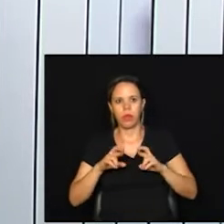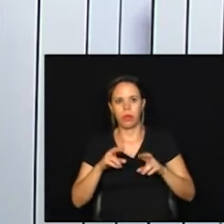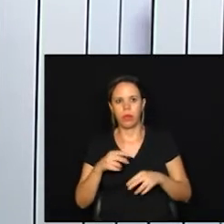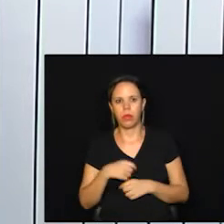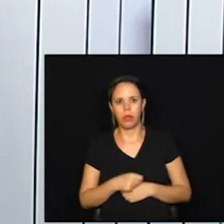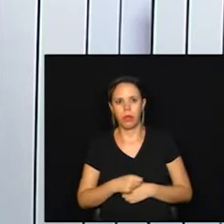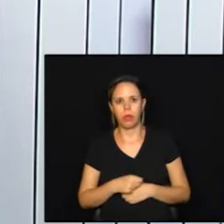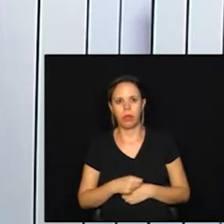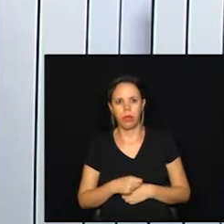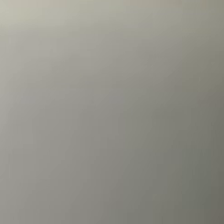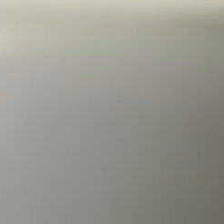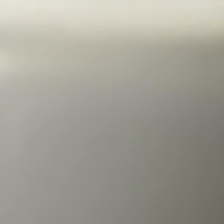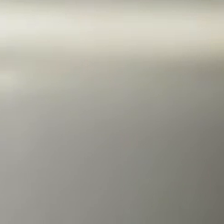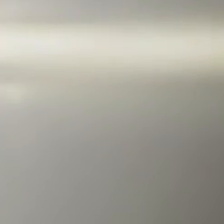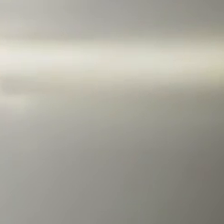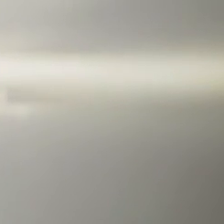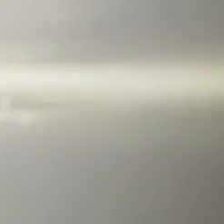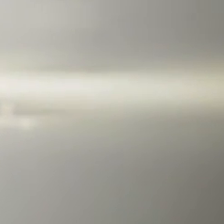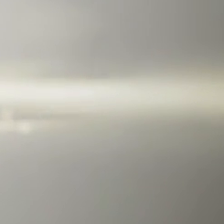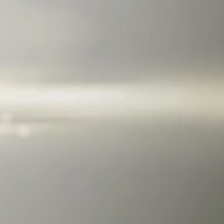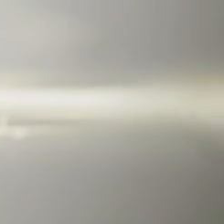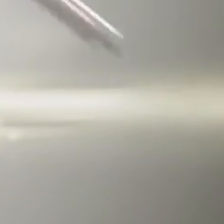bicho.